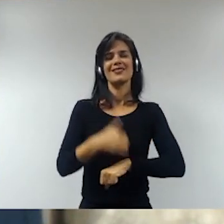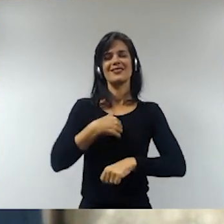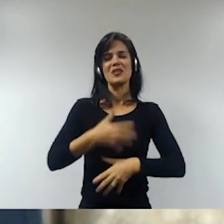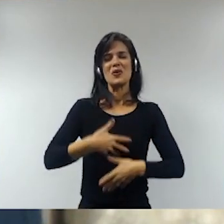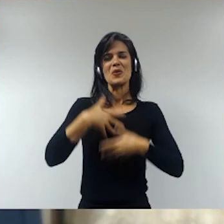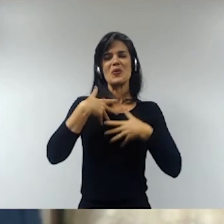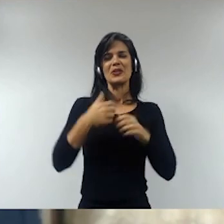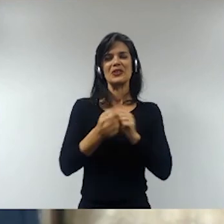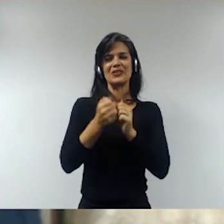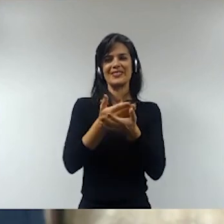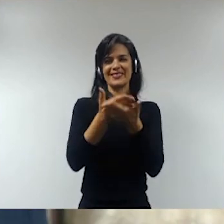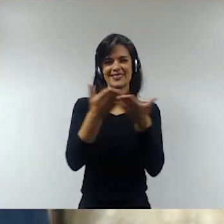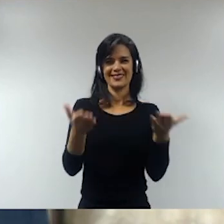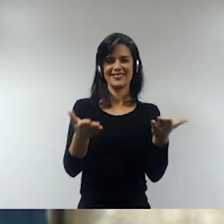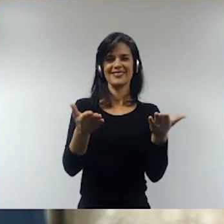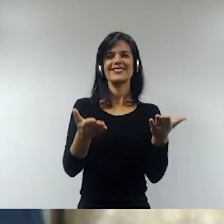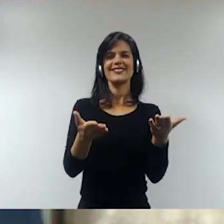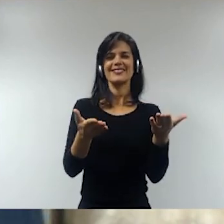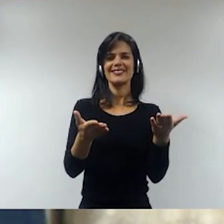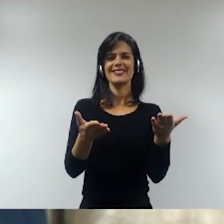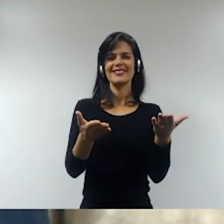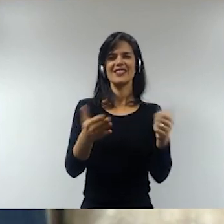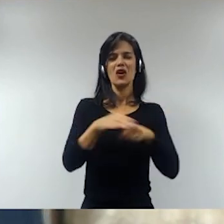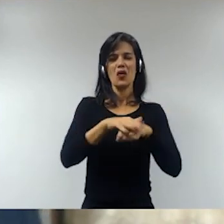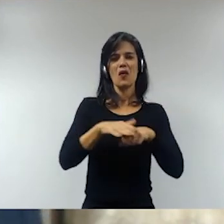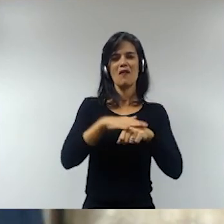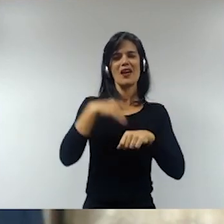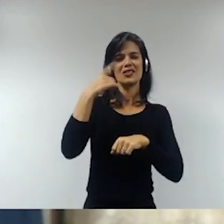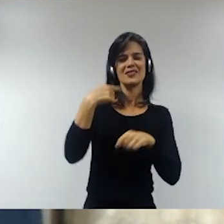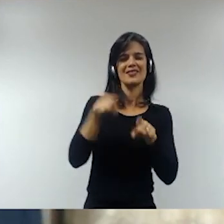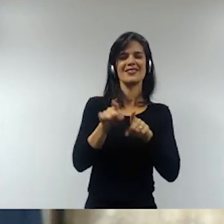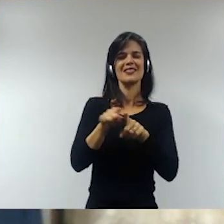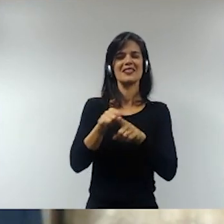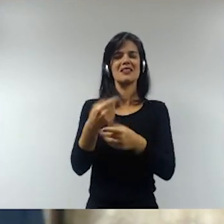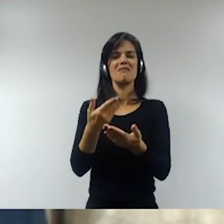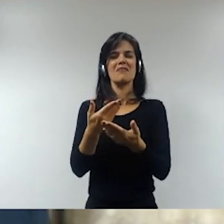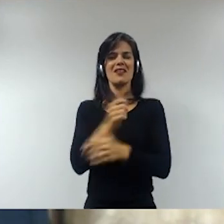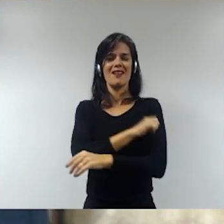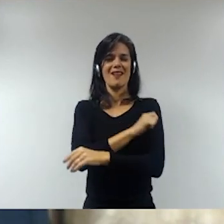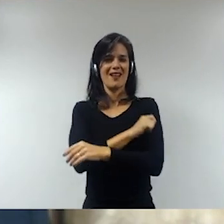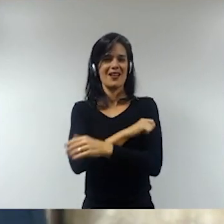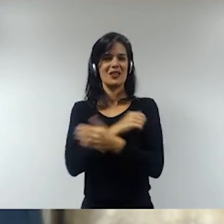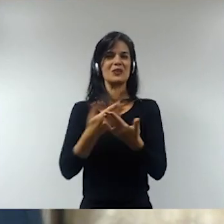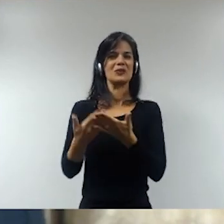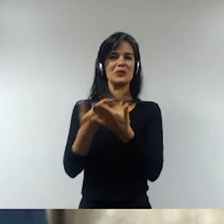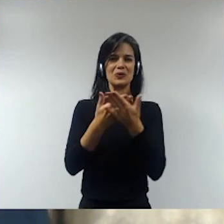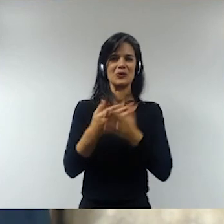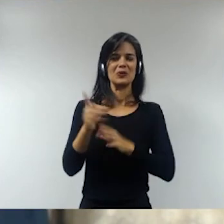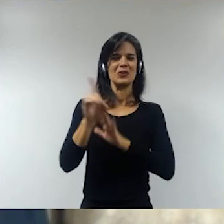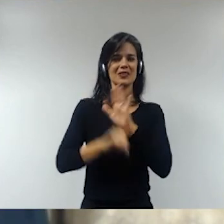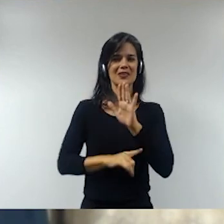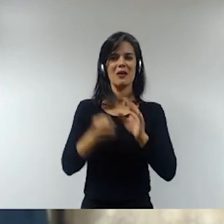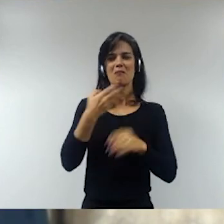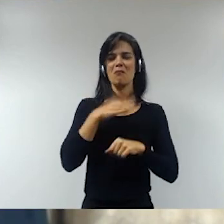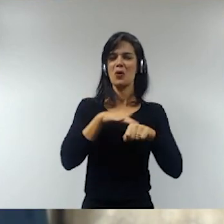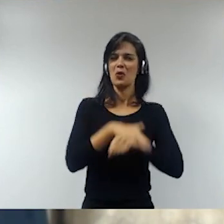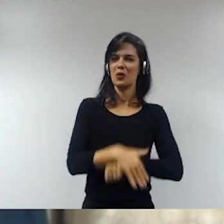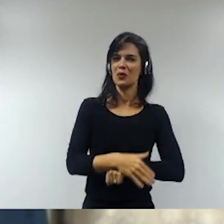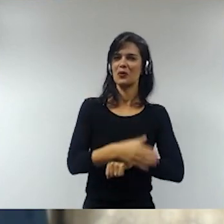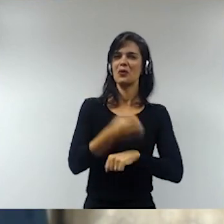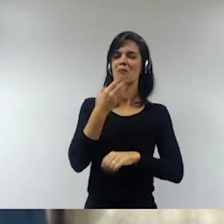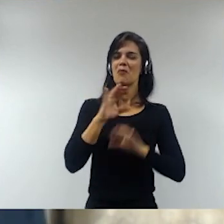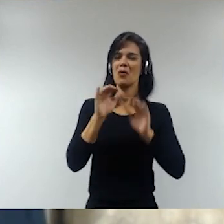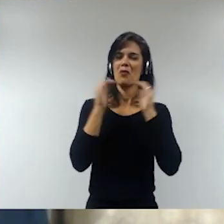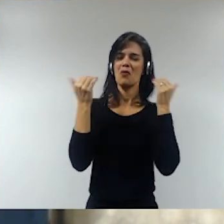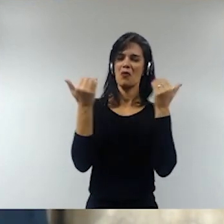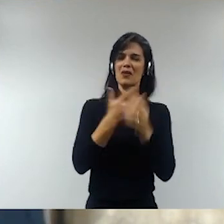mim estar ao lado de vocês, poder falar para os advogados, os estudantes que estão nos assistindo, desejar a todos aí uma boa noite, um bom restante de